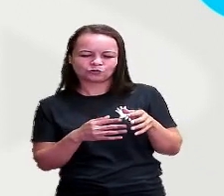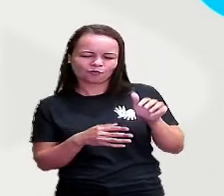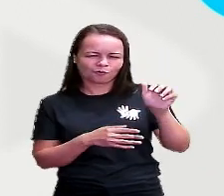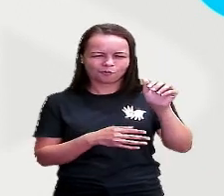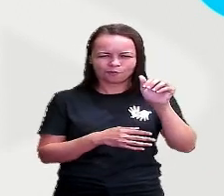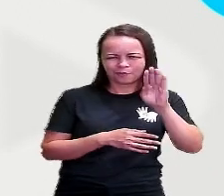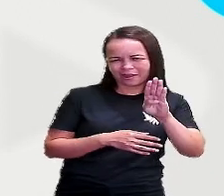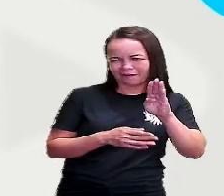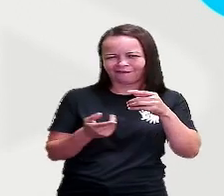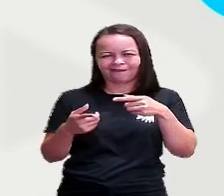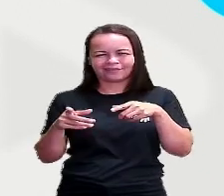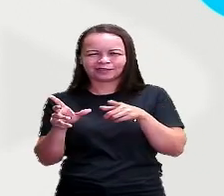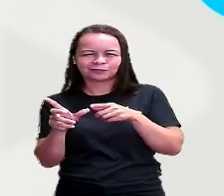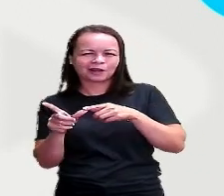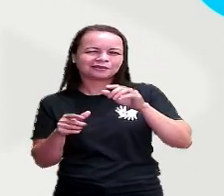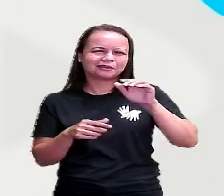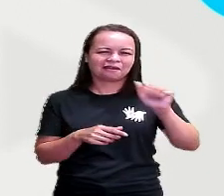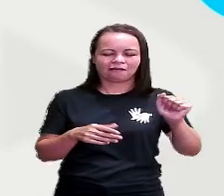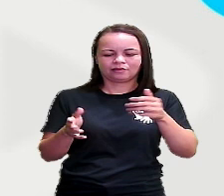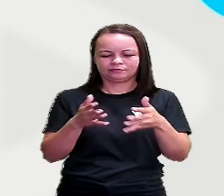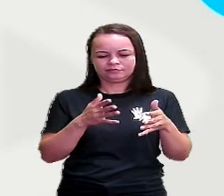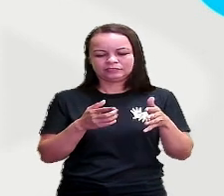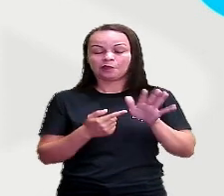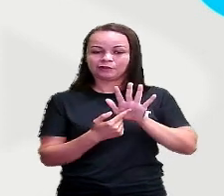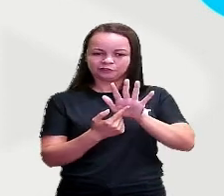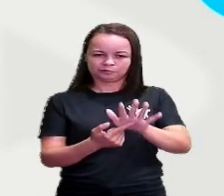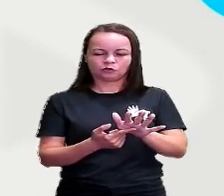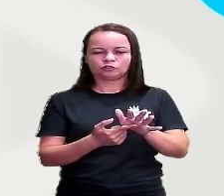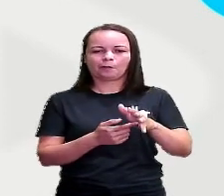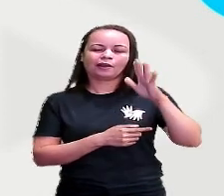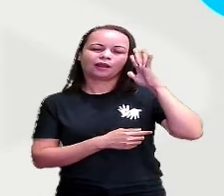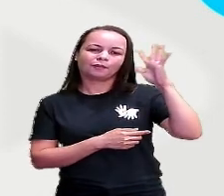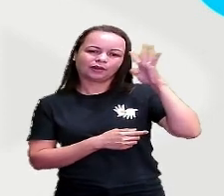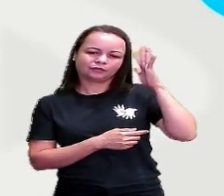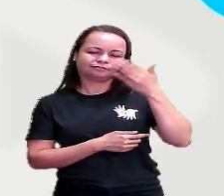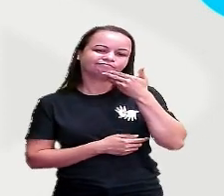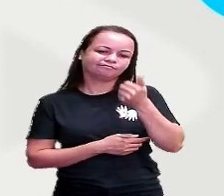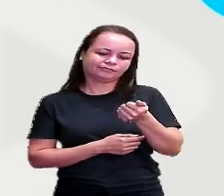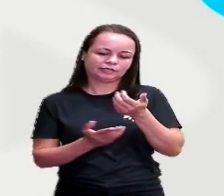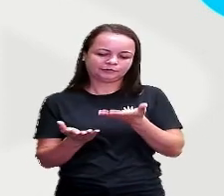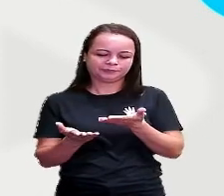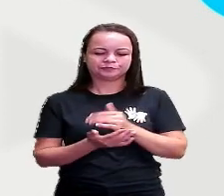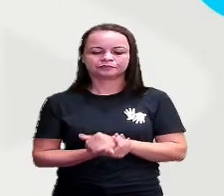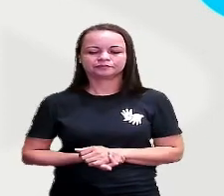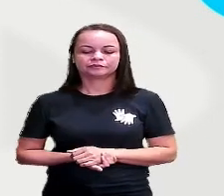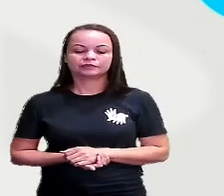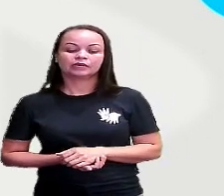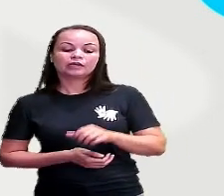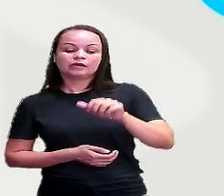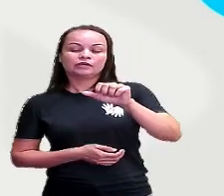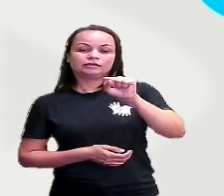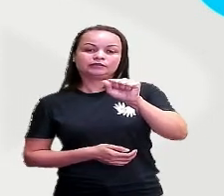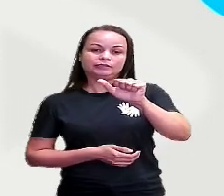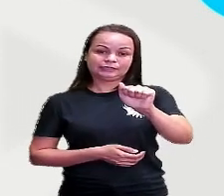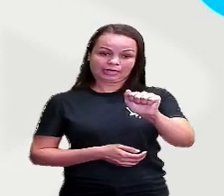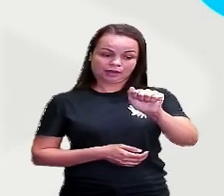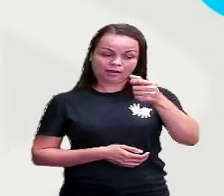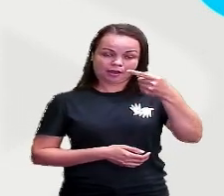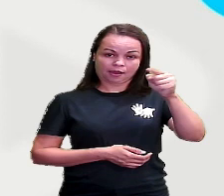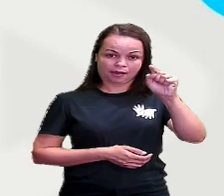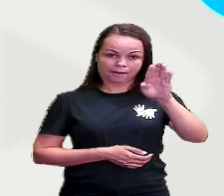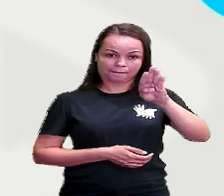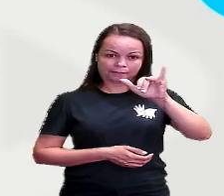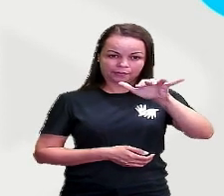A. Mas aí a gente pode trazer aqui mais para baixo para a gente refletir um pouco melhor. Então, ó, sábia, a sílaba tônica vai ser